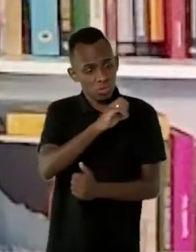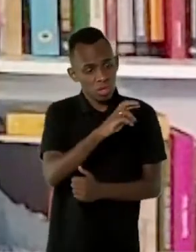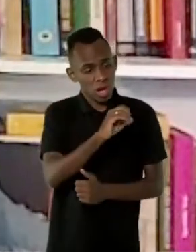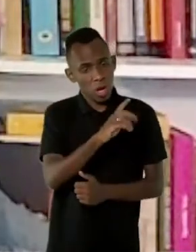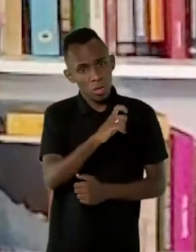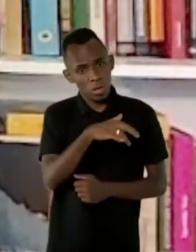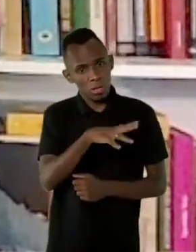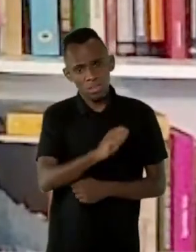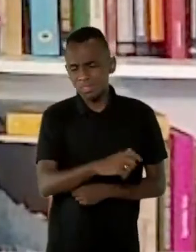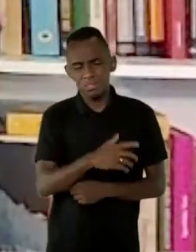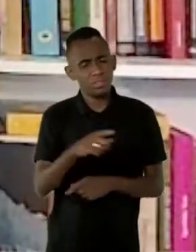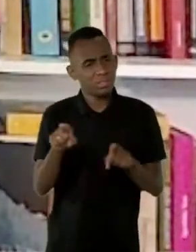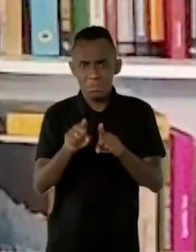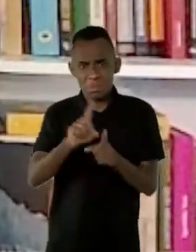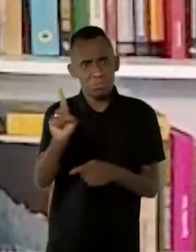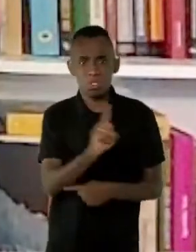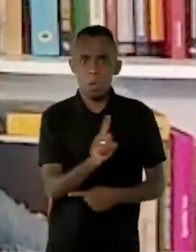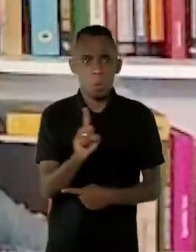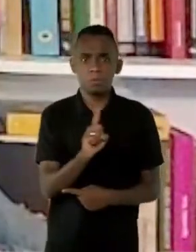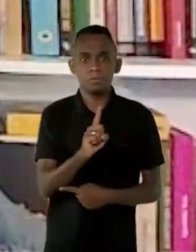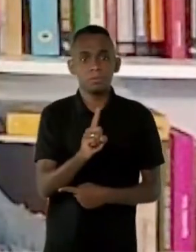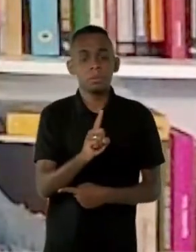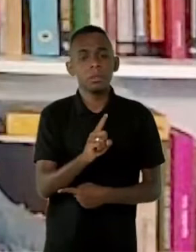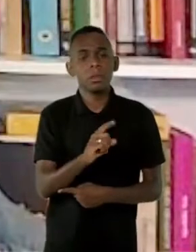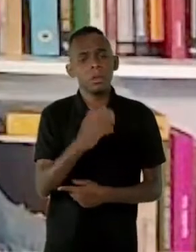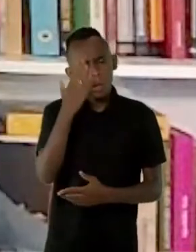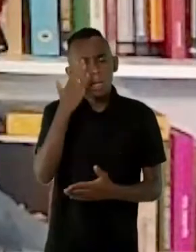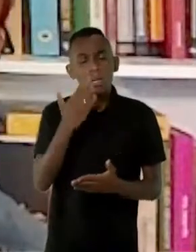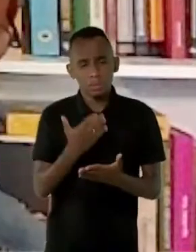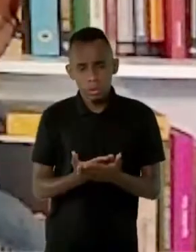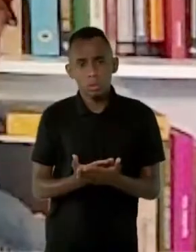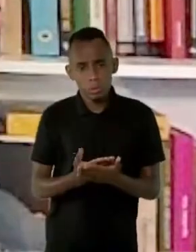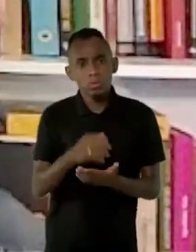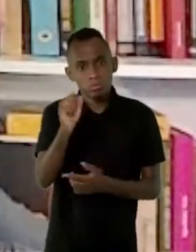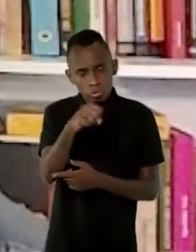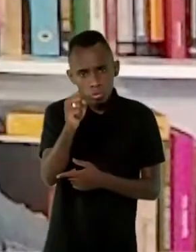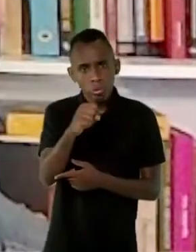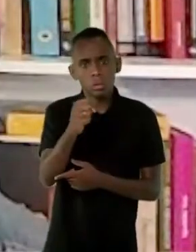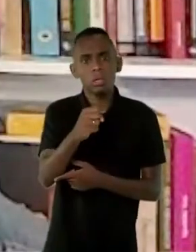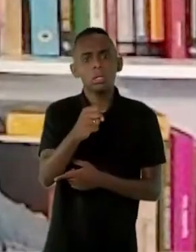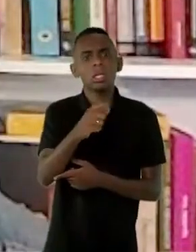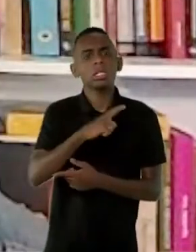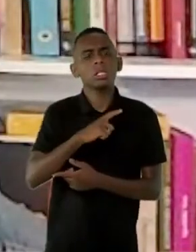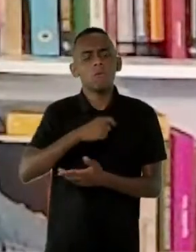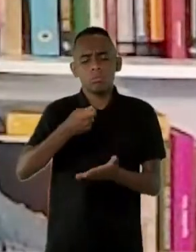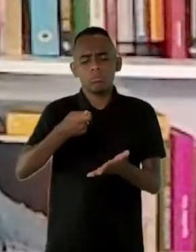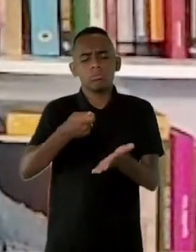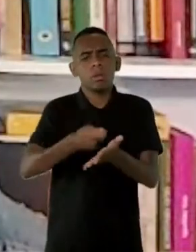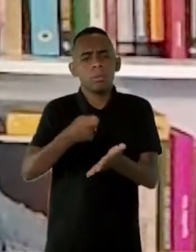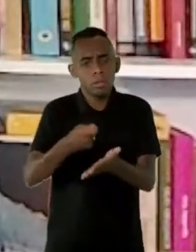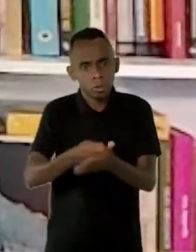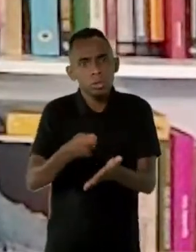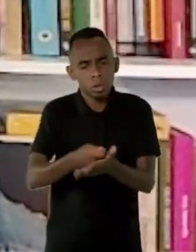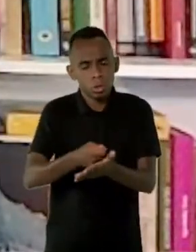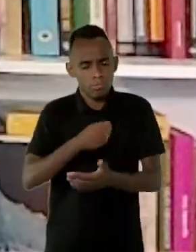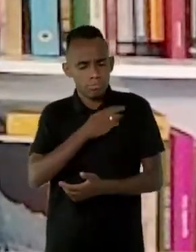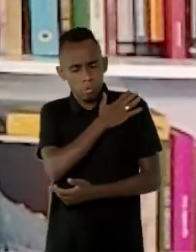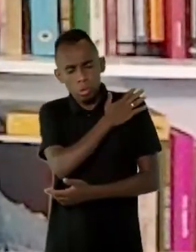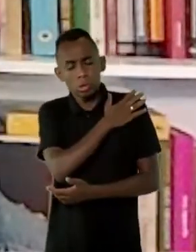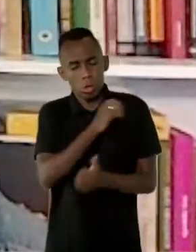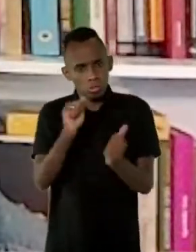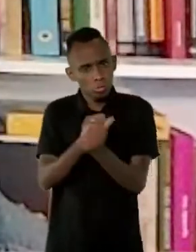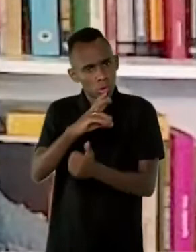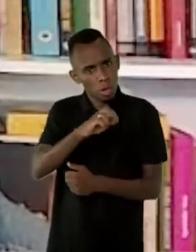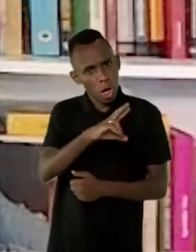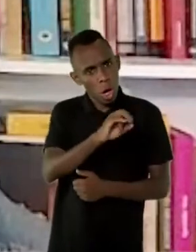veladamente houve uma perseguição a ela, e os meios também, né, culturais daquela época resolveram, de